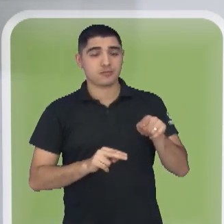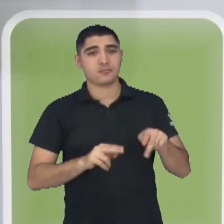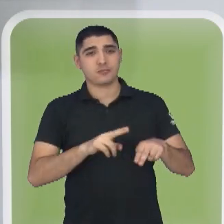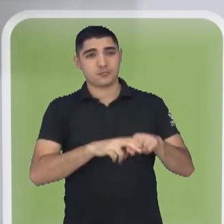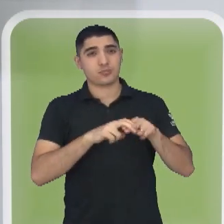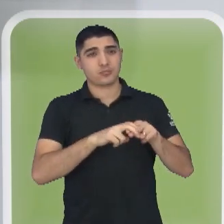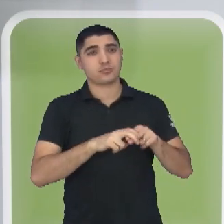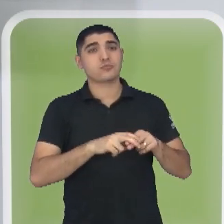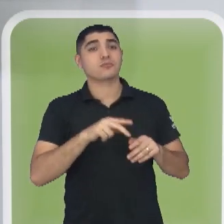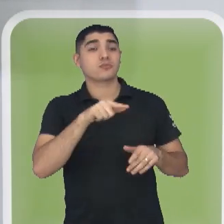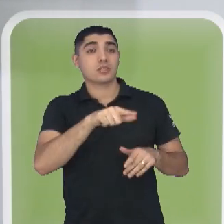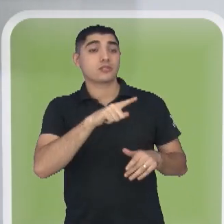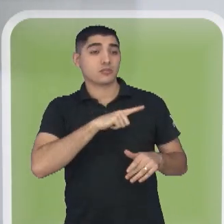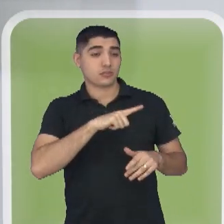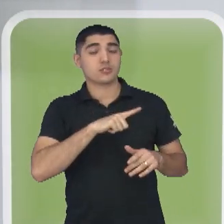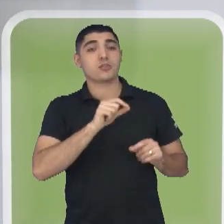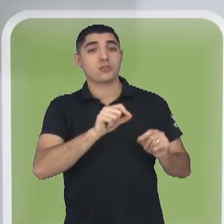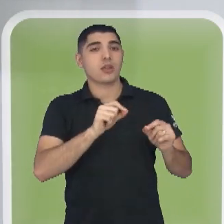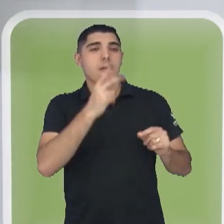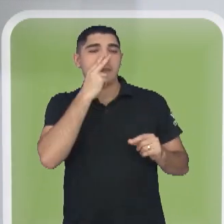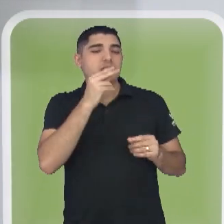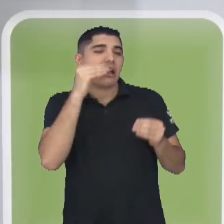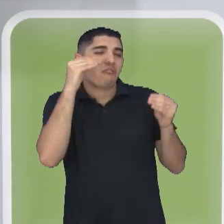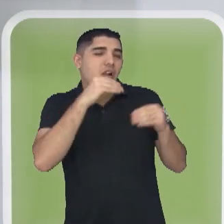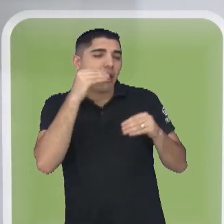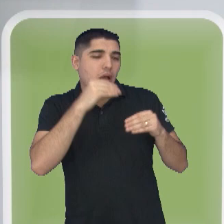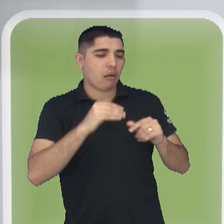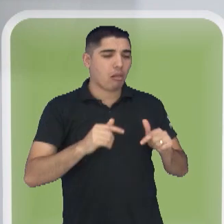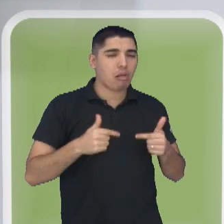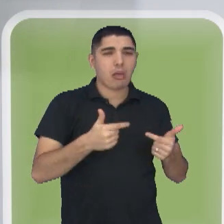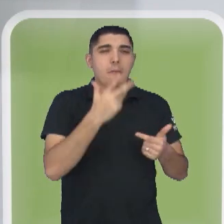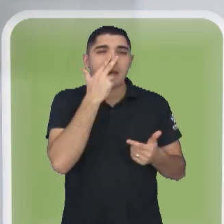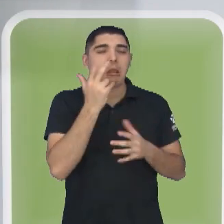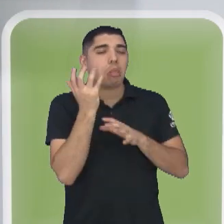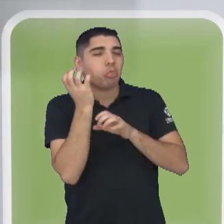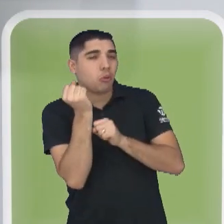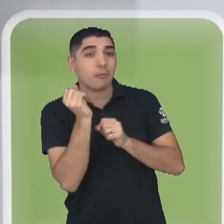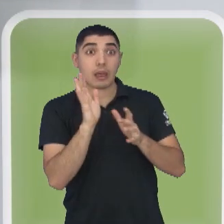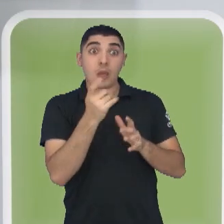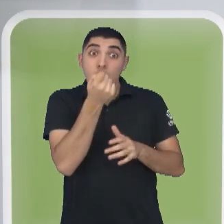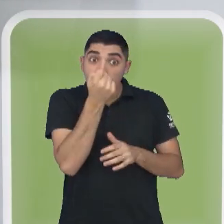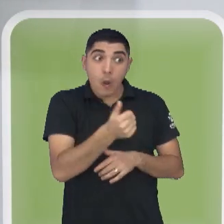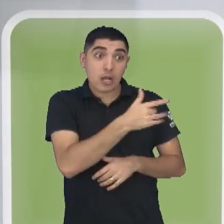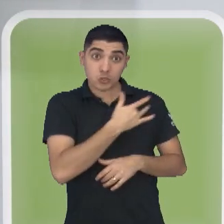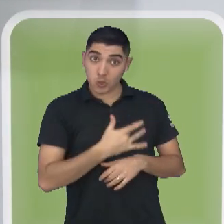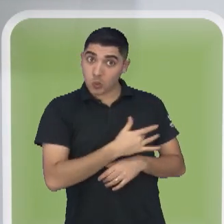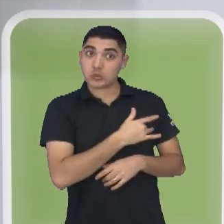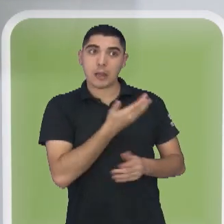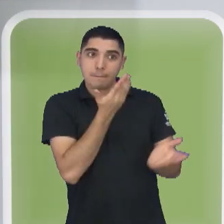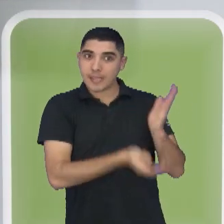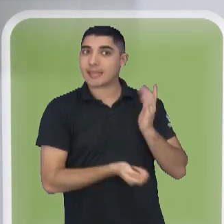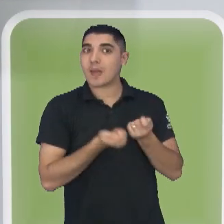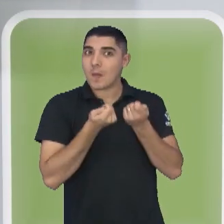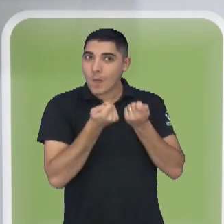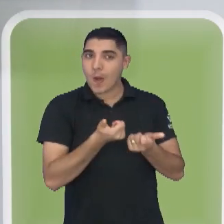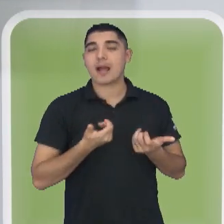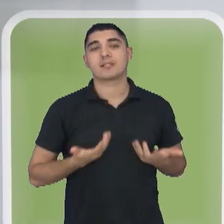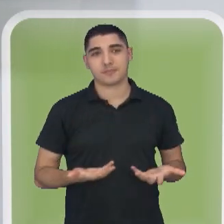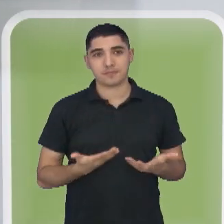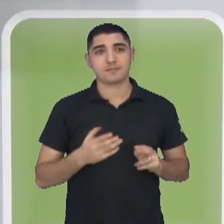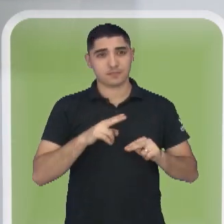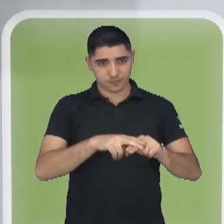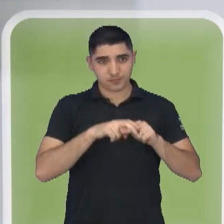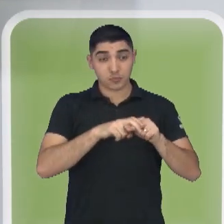Se às vezes entra muito mole em quadra, entra dormindo, o cachimbo cai, né? E quase caiu pro lado do Cruzeiro, né? E quase a